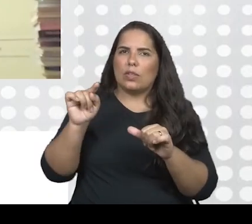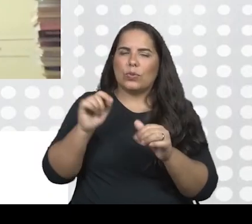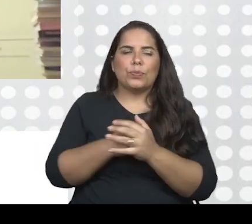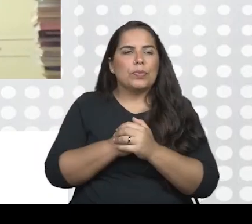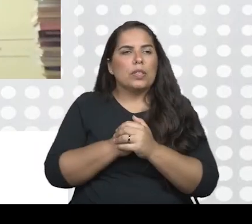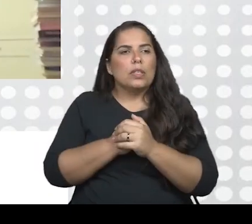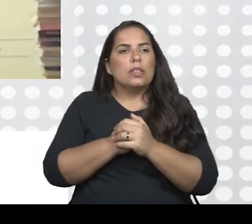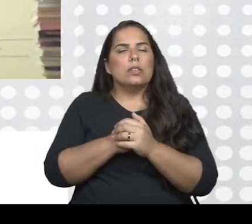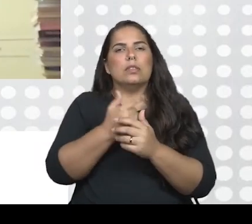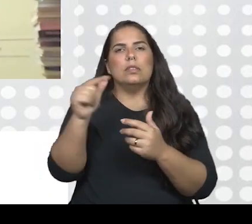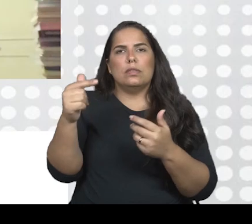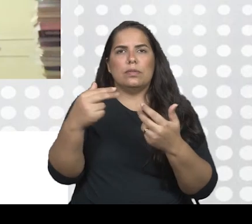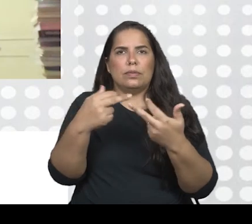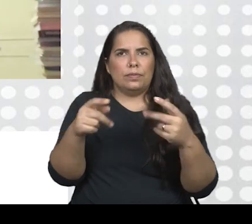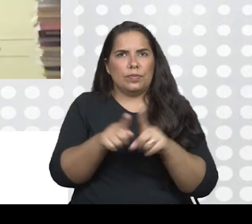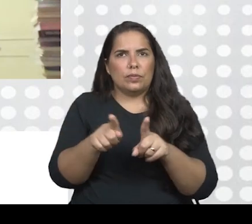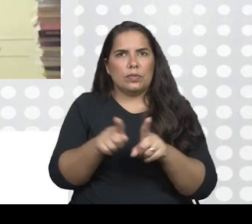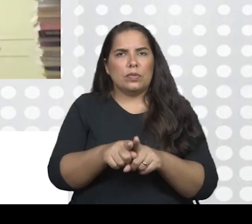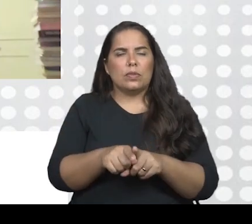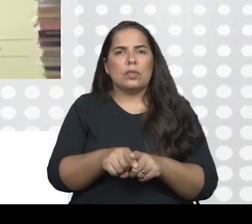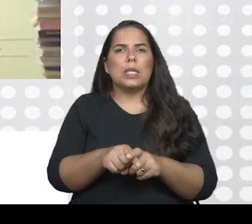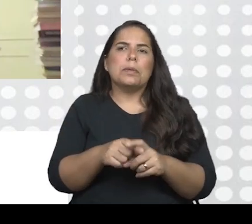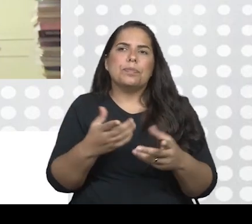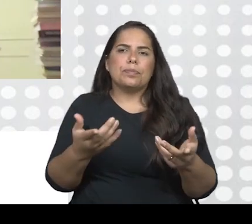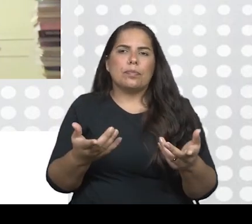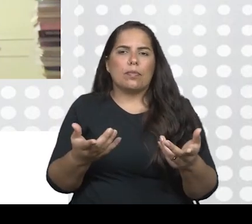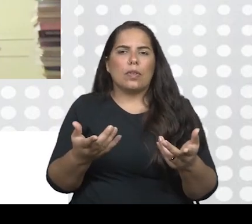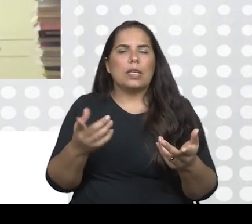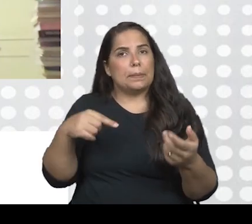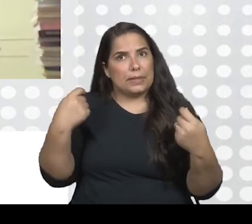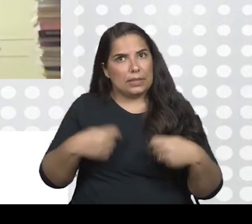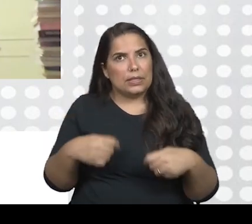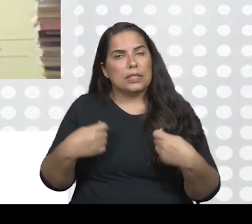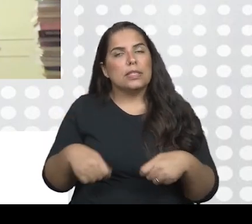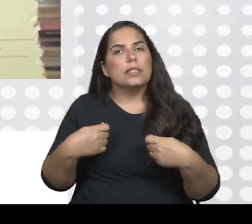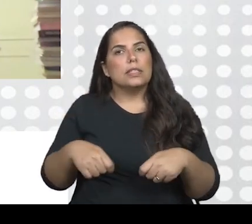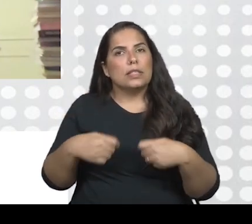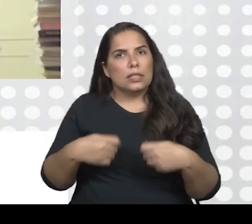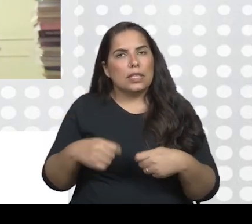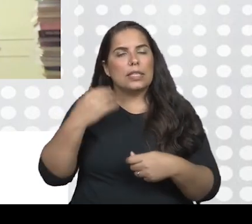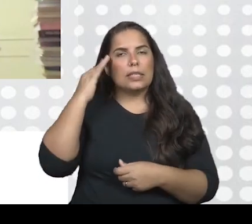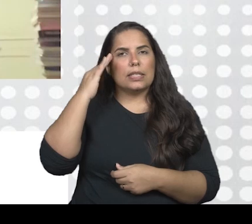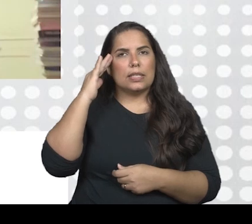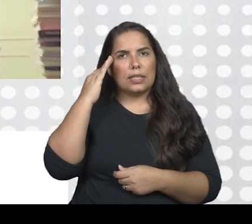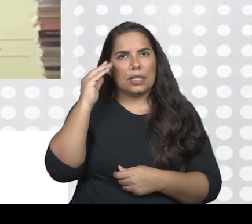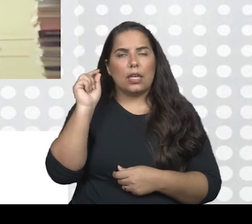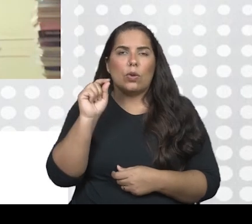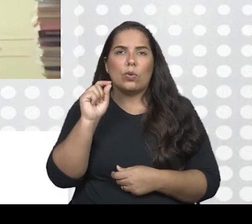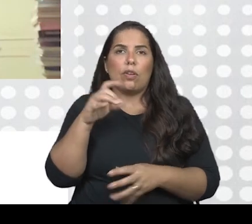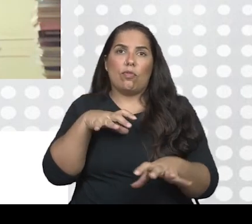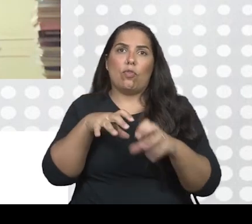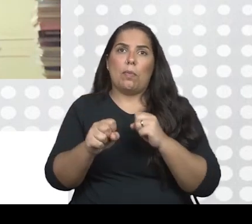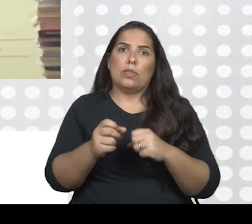cenário. Uma outra questão que é preciso considerar é